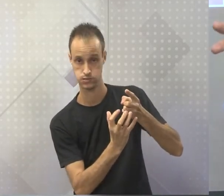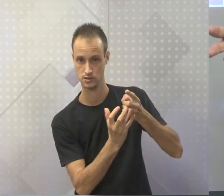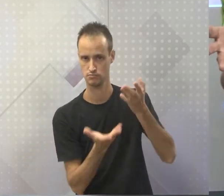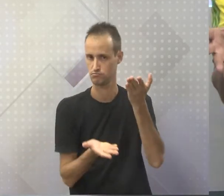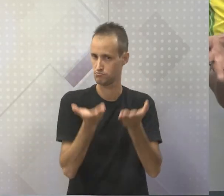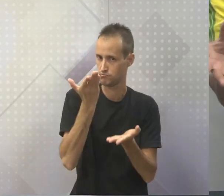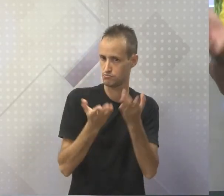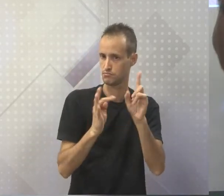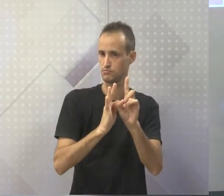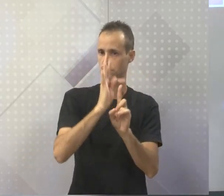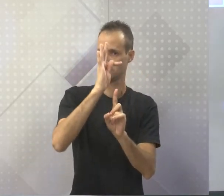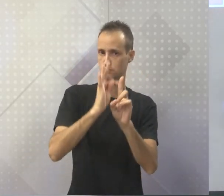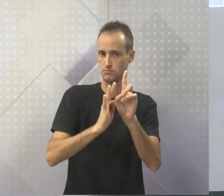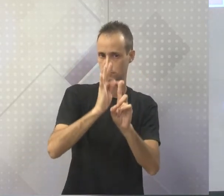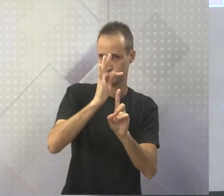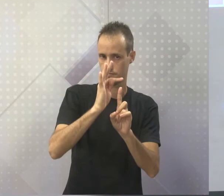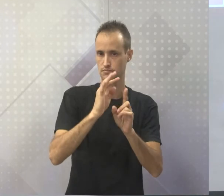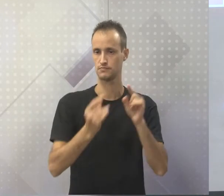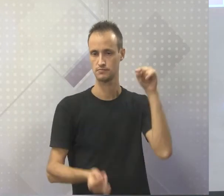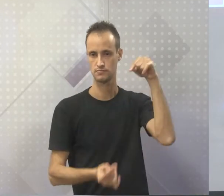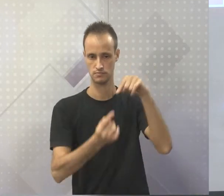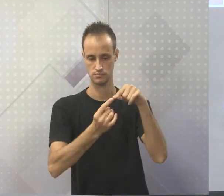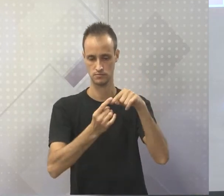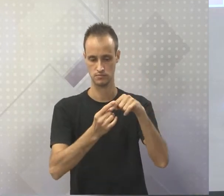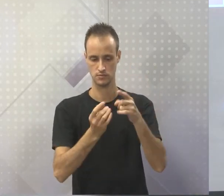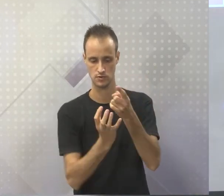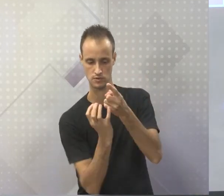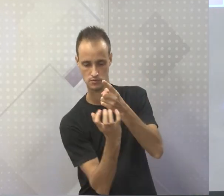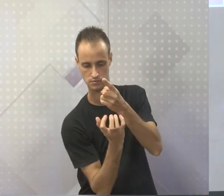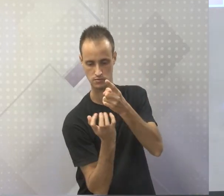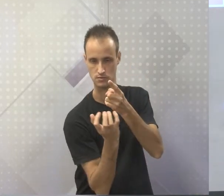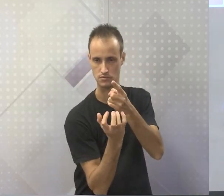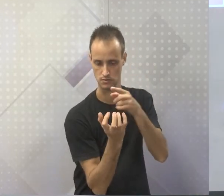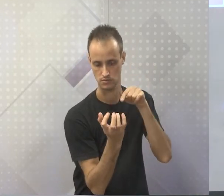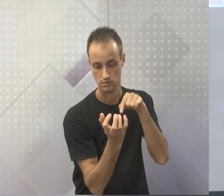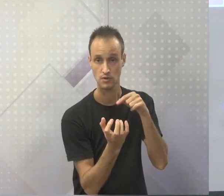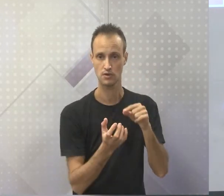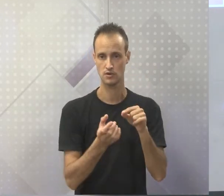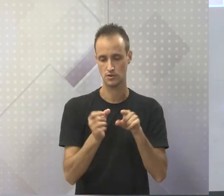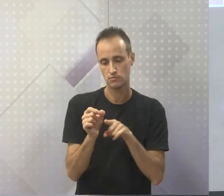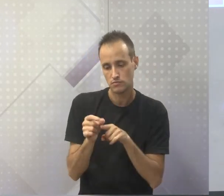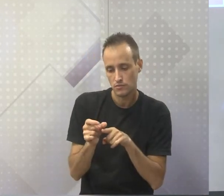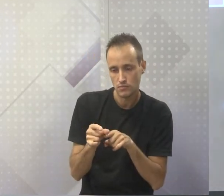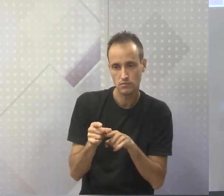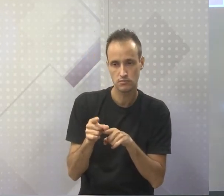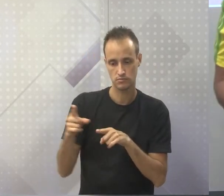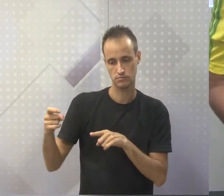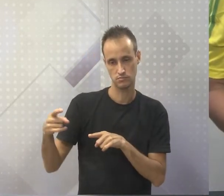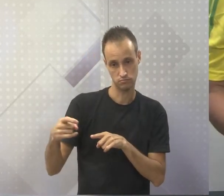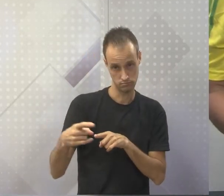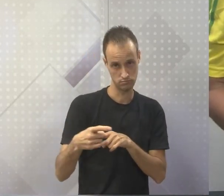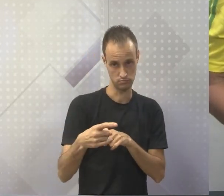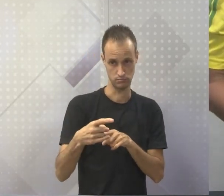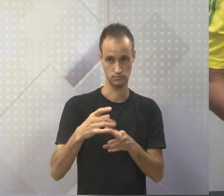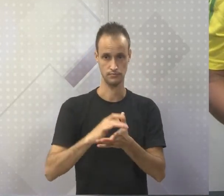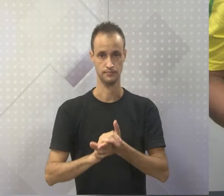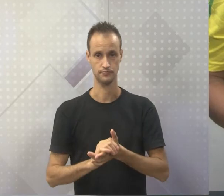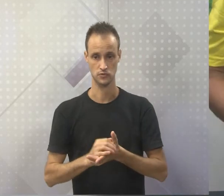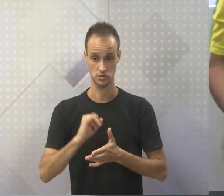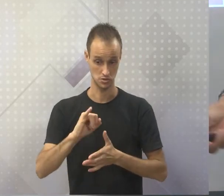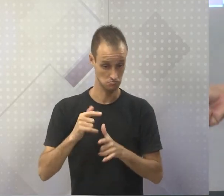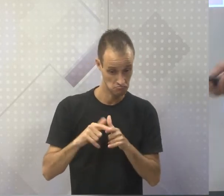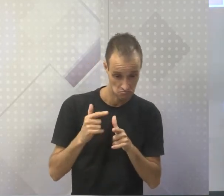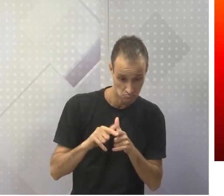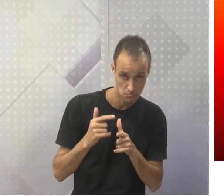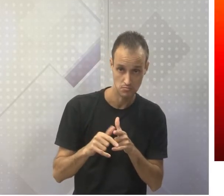ficar adequada para ocorrer a produção de espermatozoides. Senão, os seus espermatozoides não irão prestar, você será